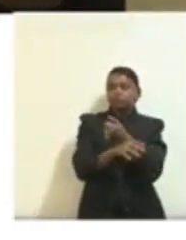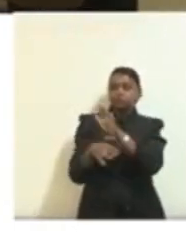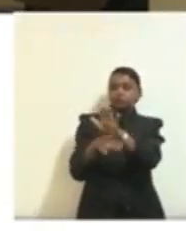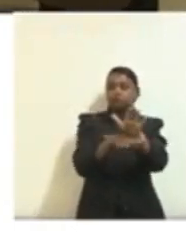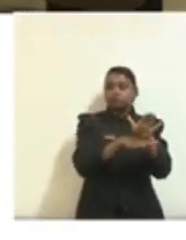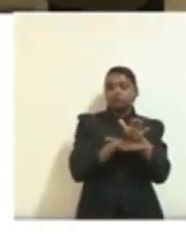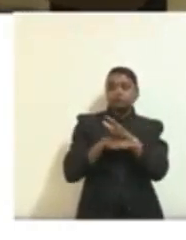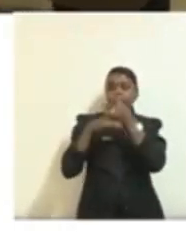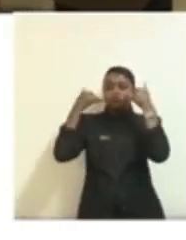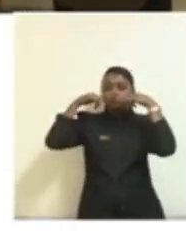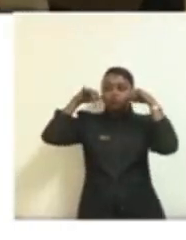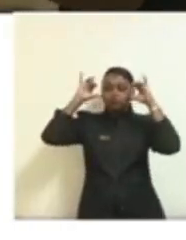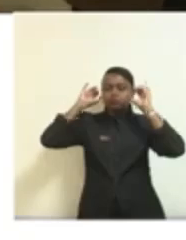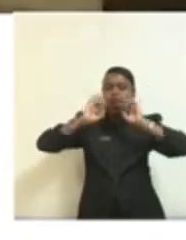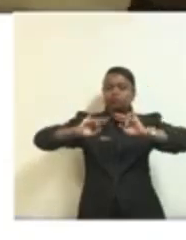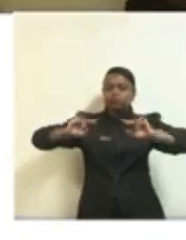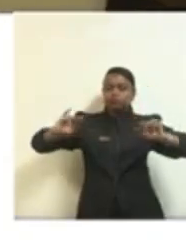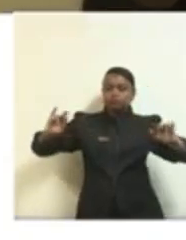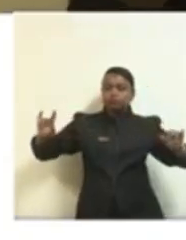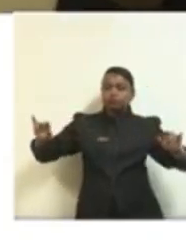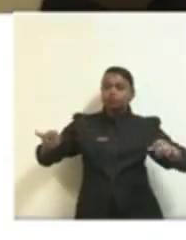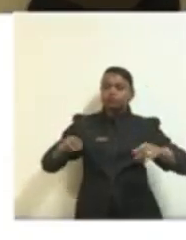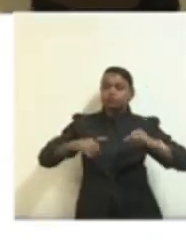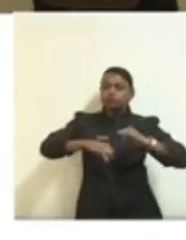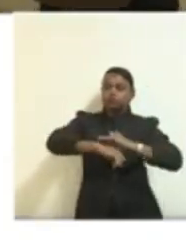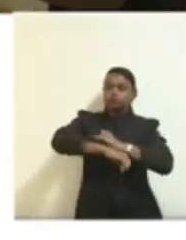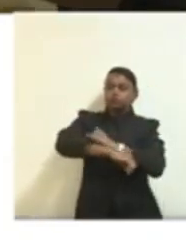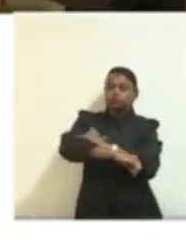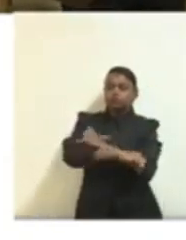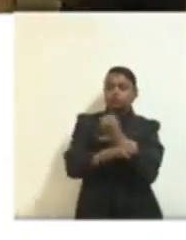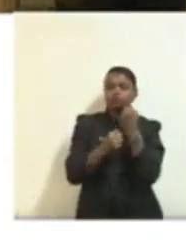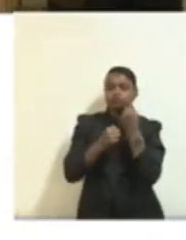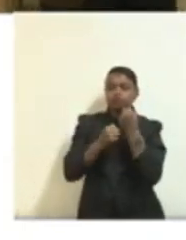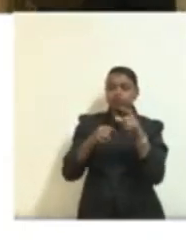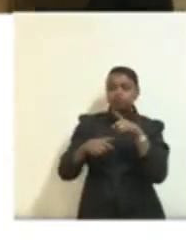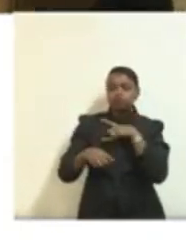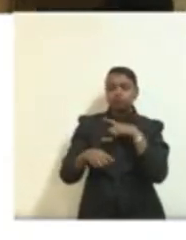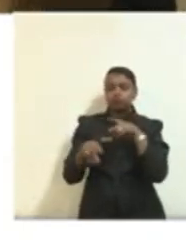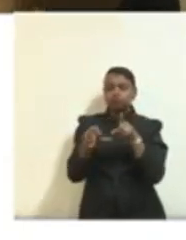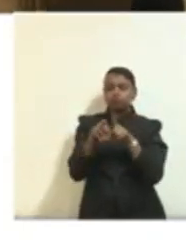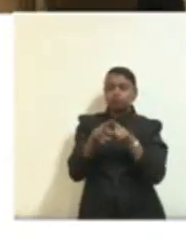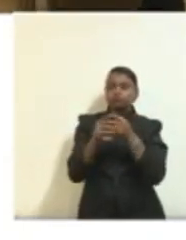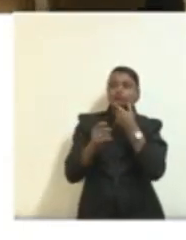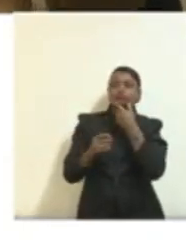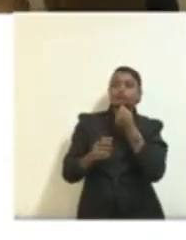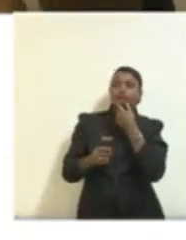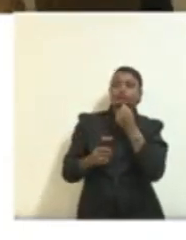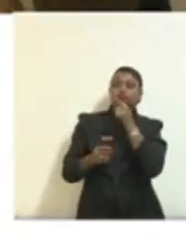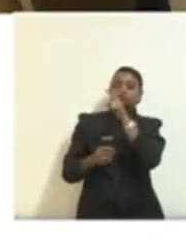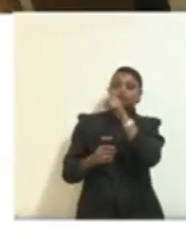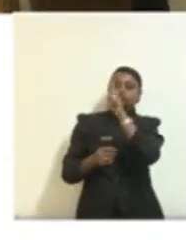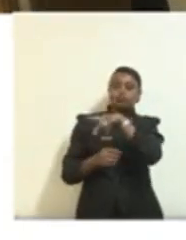produtividade significativos, né, conduzido pelo professor Fernando Quadros, já falecido recentemente.